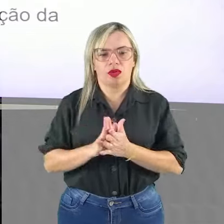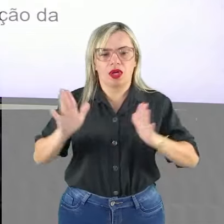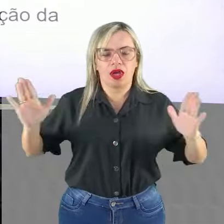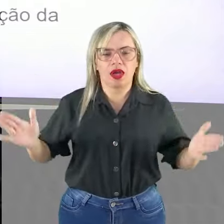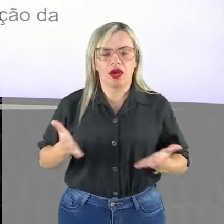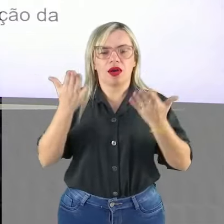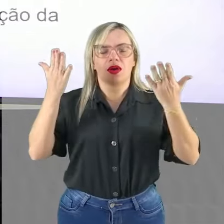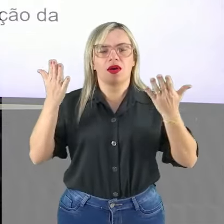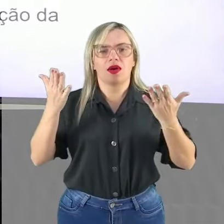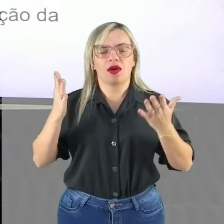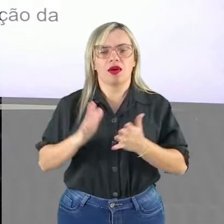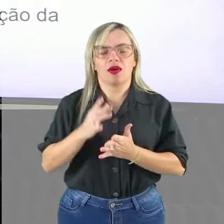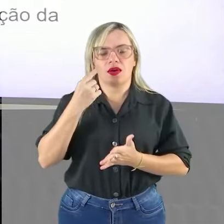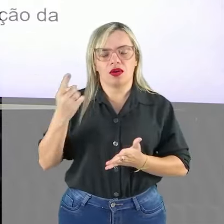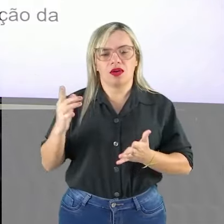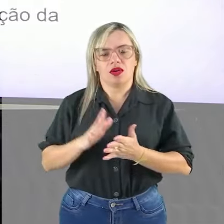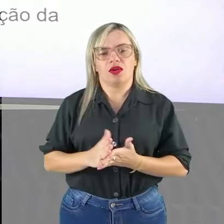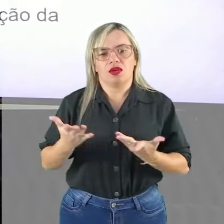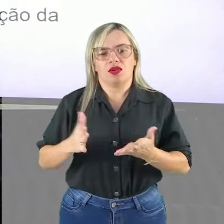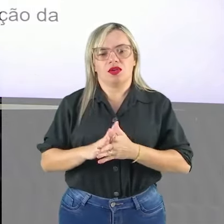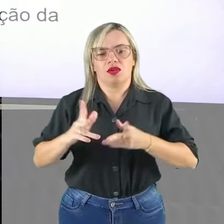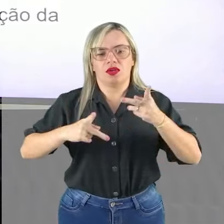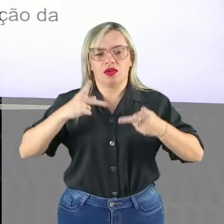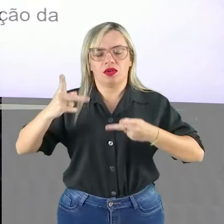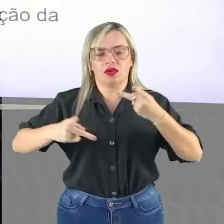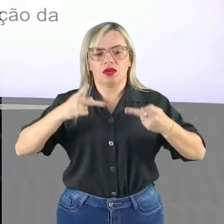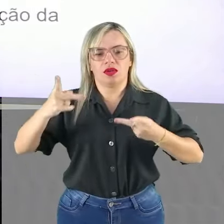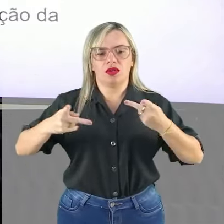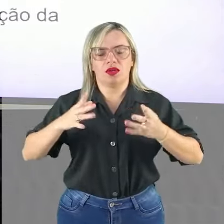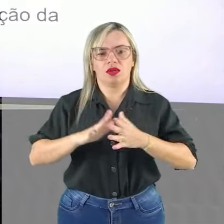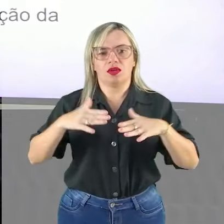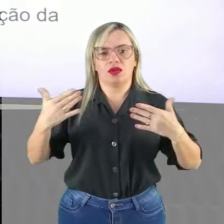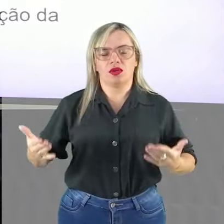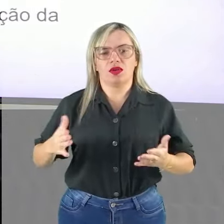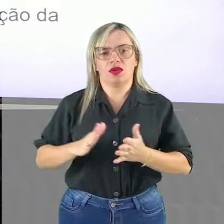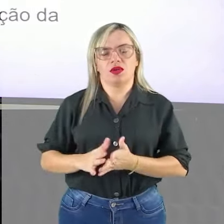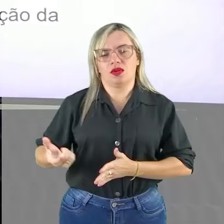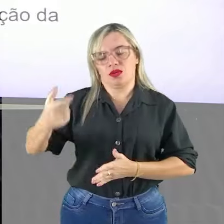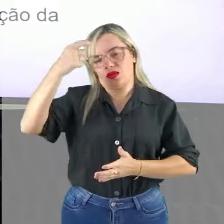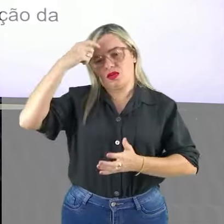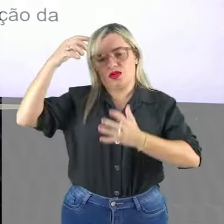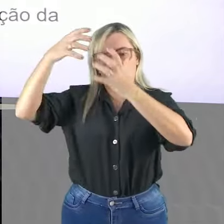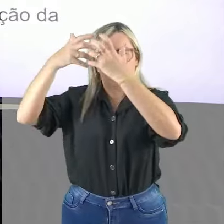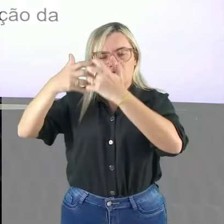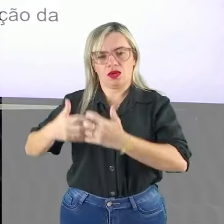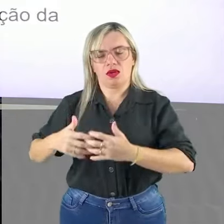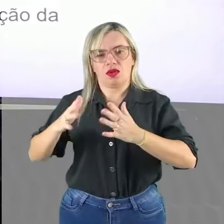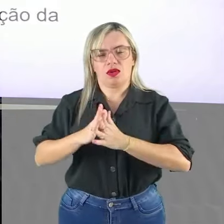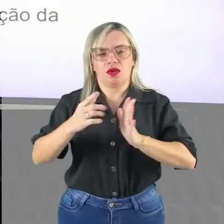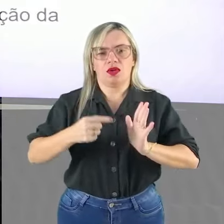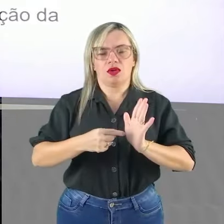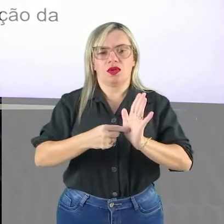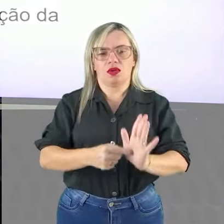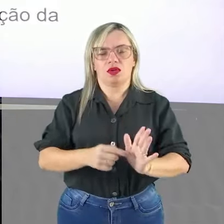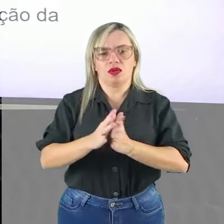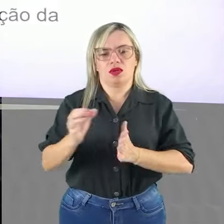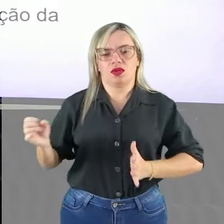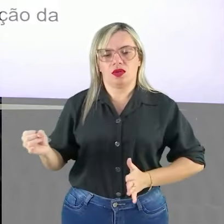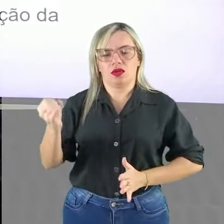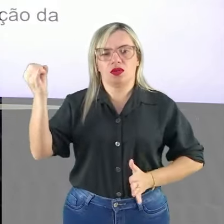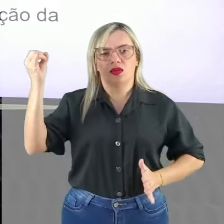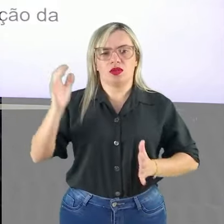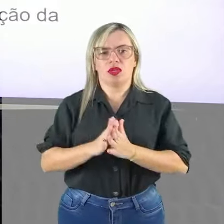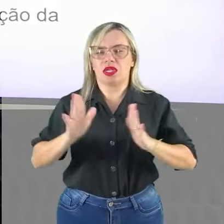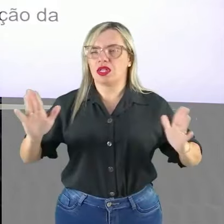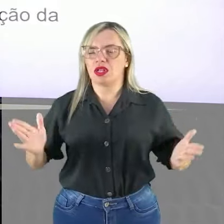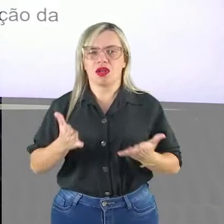enaltece Ou seja já falei para vocês aqui que ele vai falar sobre a reflexão né sobre destacar sobre a importância